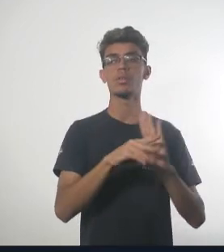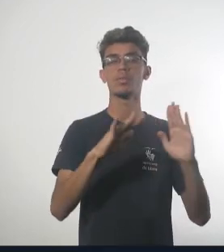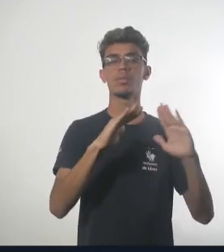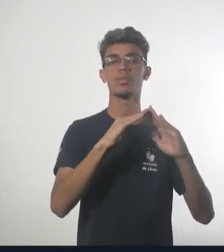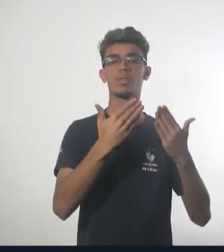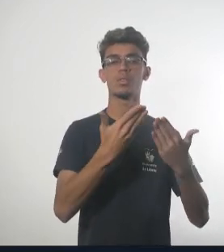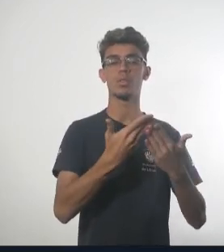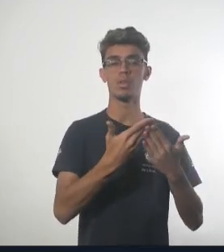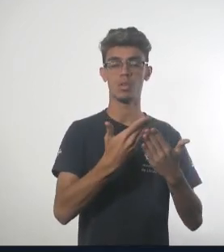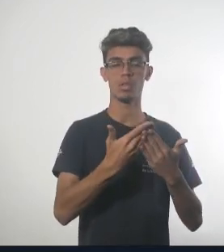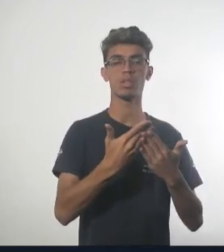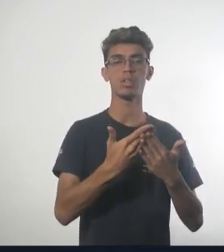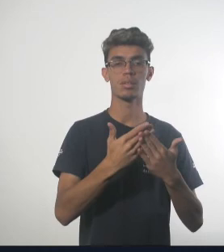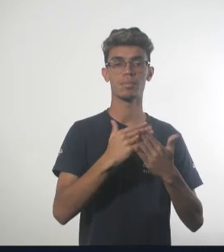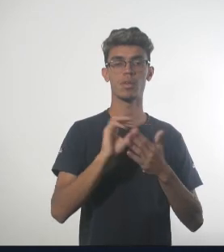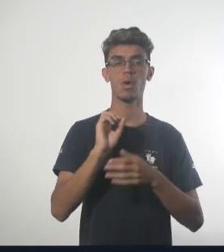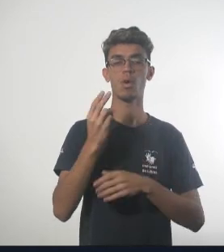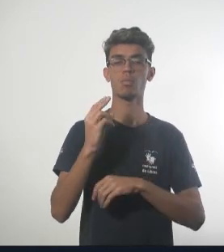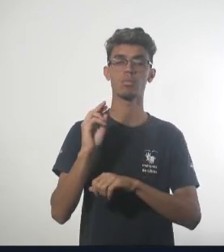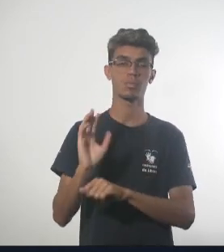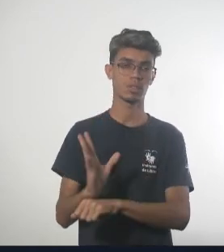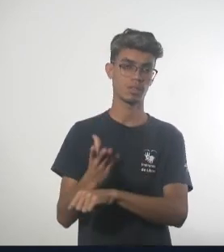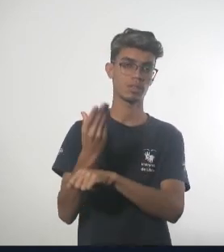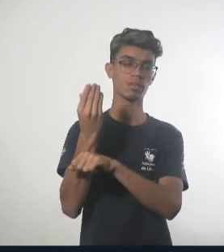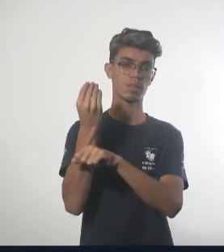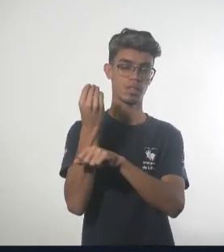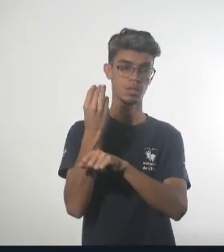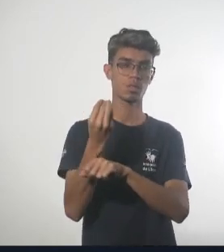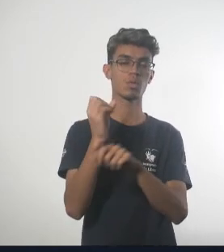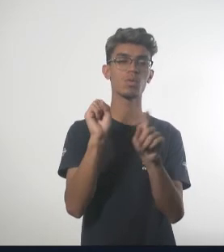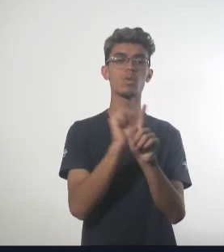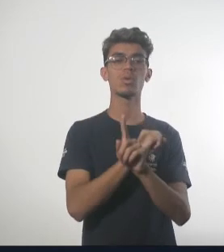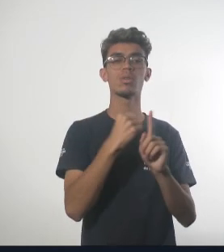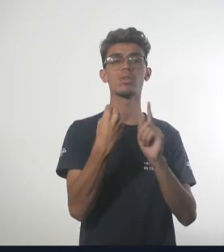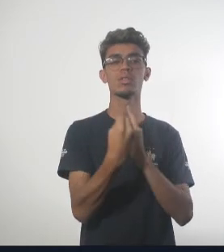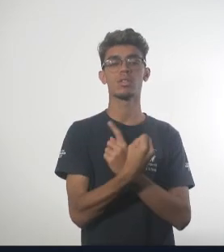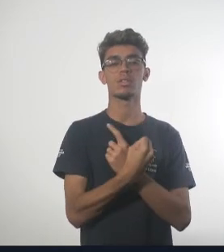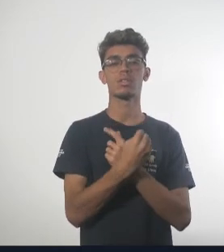eventos sociais ou outros tipos de eventos.